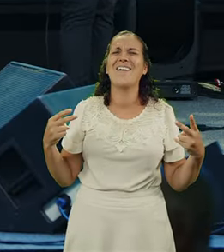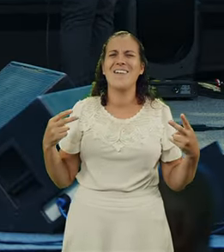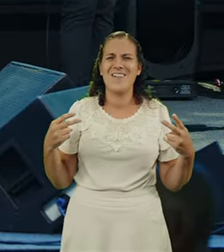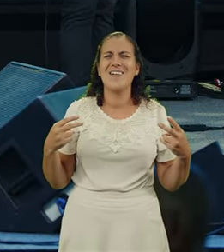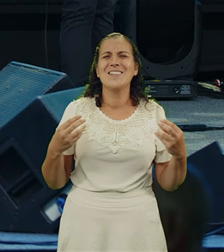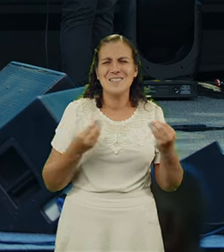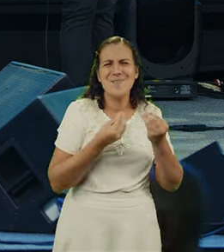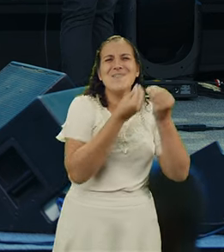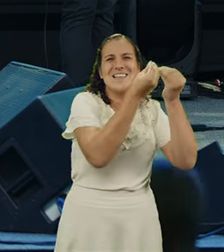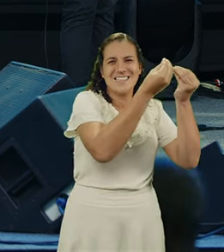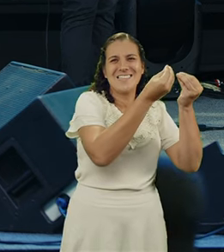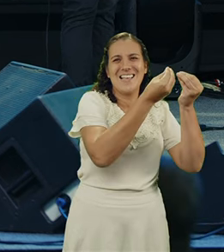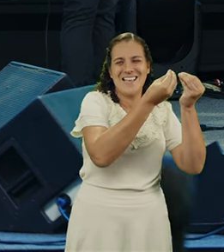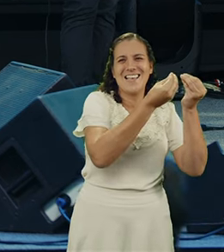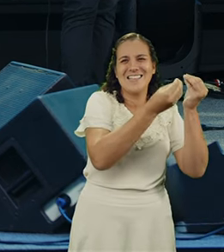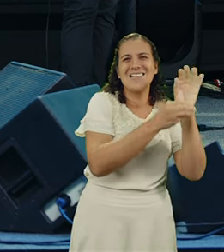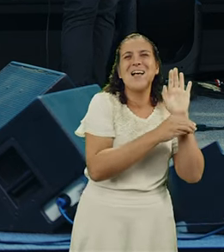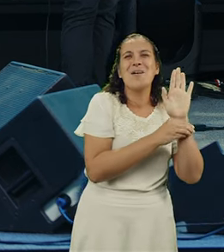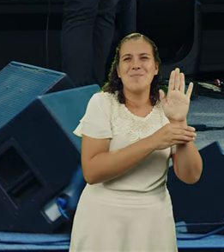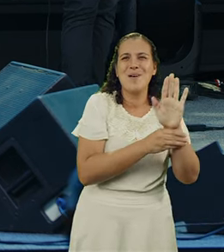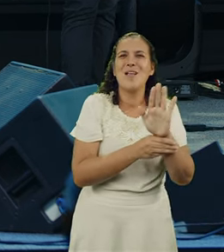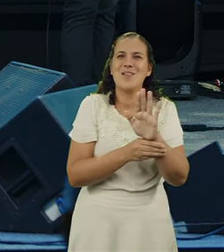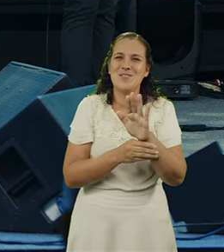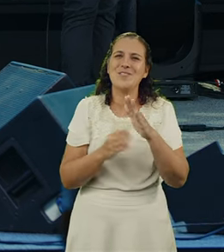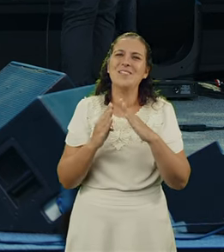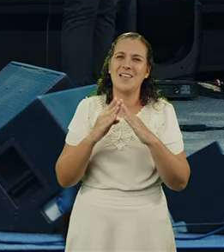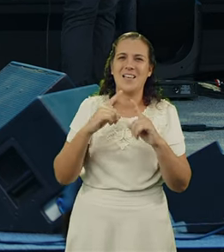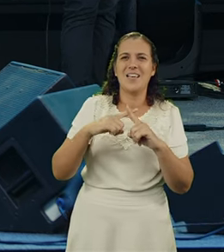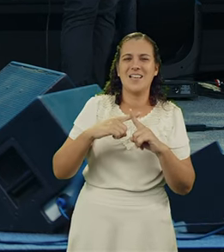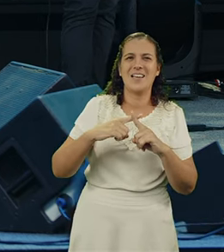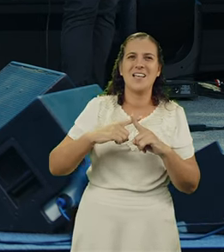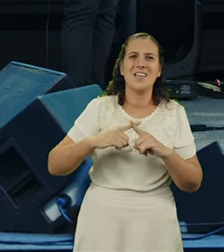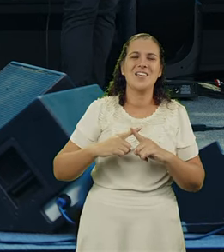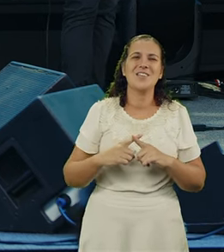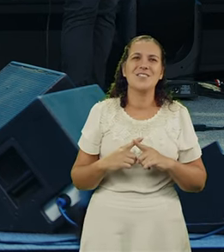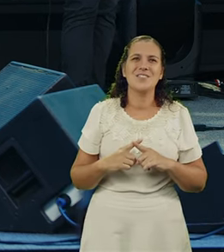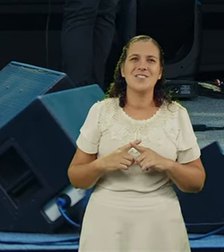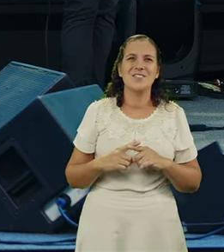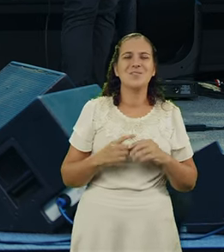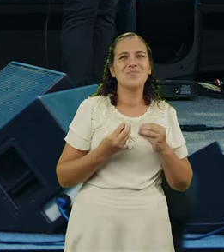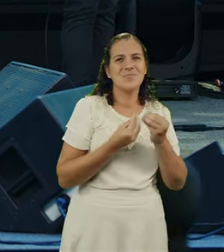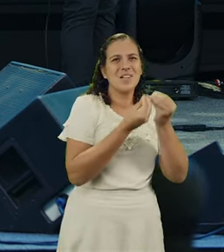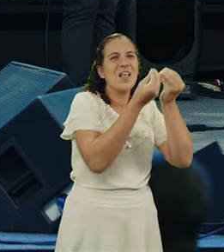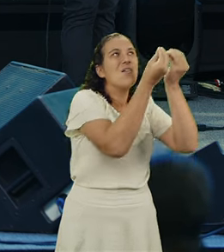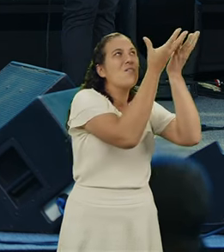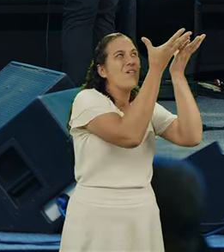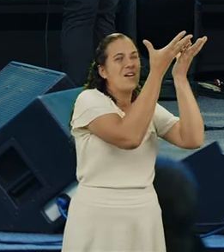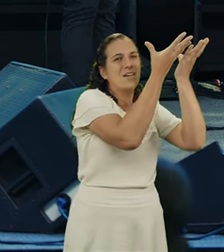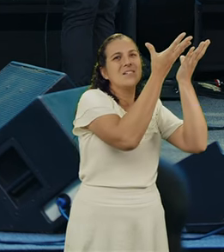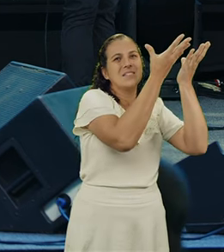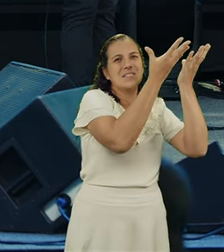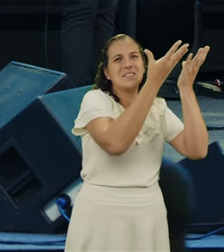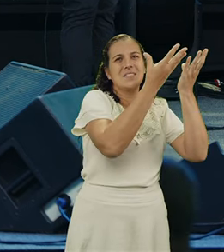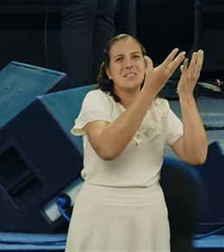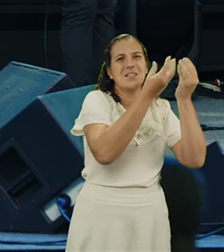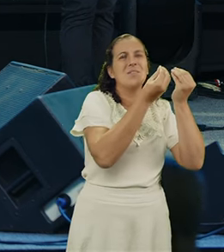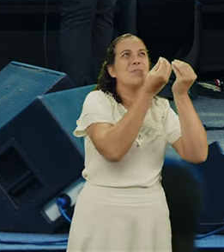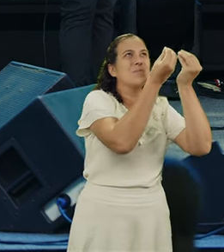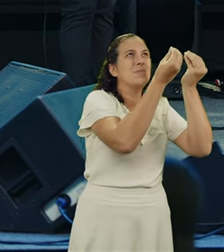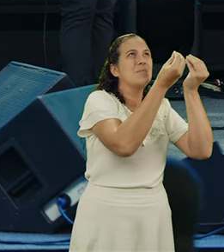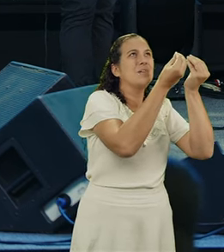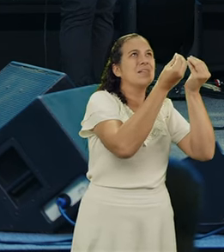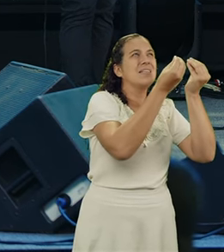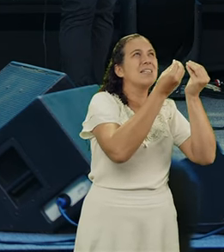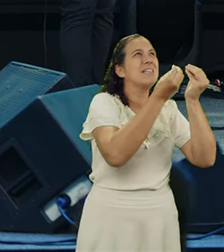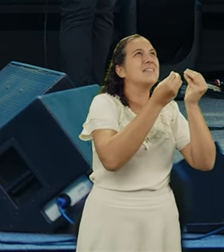trazer aí também, se tiver, pode fazer igual os irmãos também, amém? Levanta a sua oferta, levanta o seu voto, vamos apresentar. Santíssimo